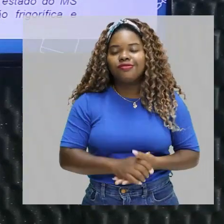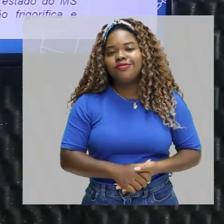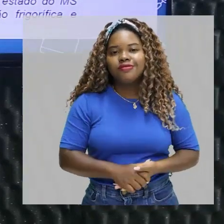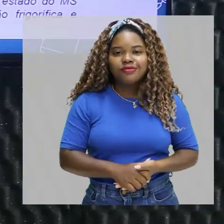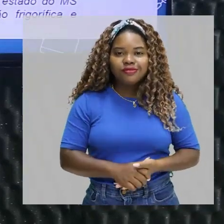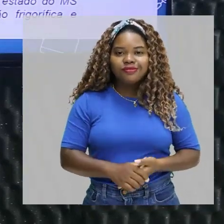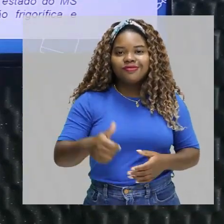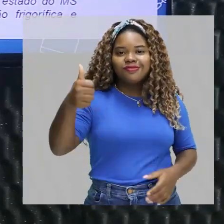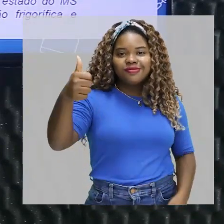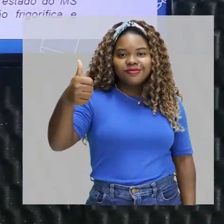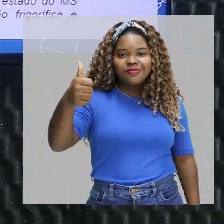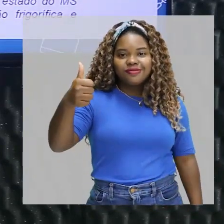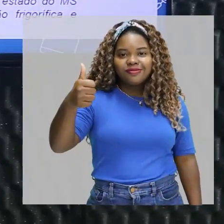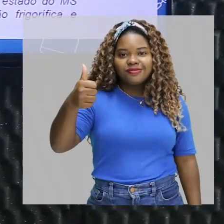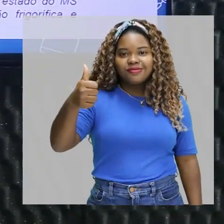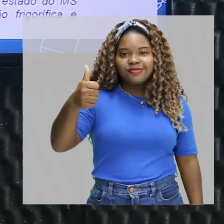valeu